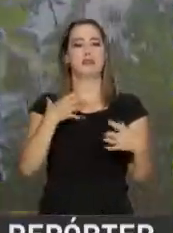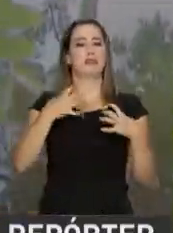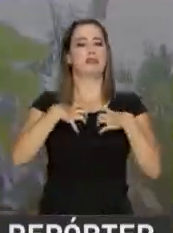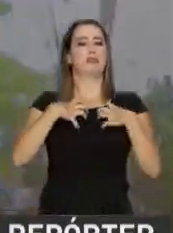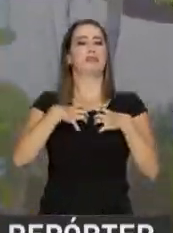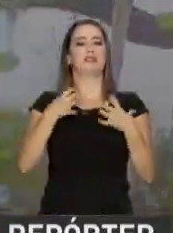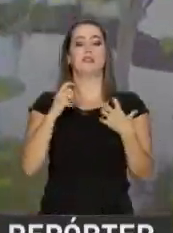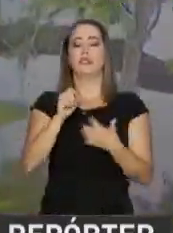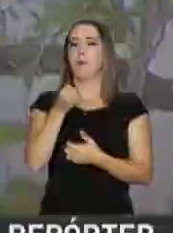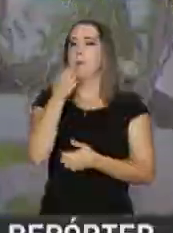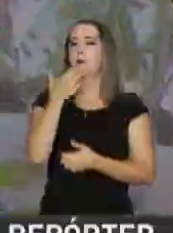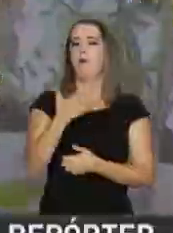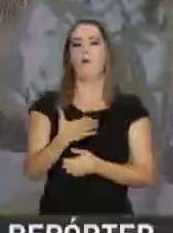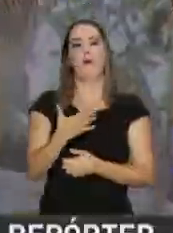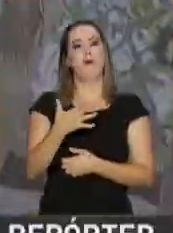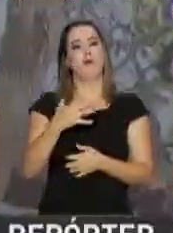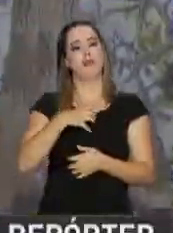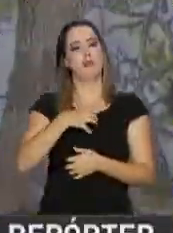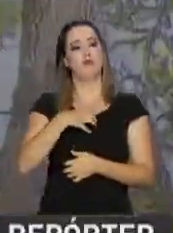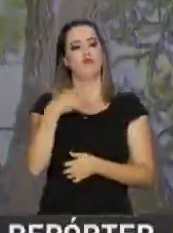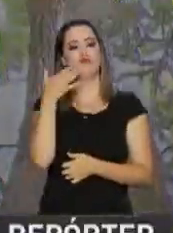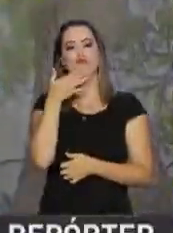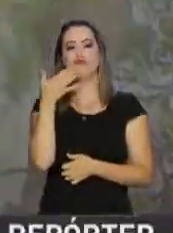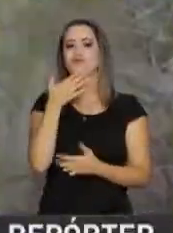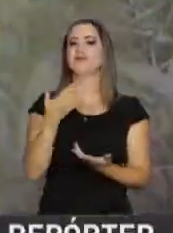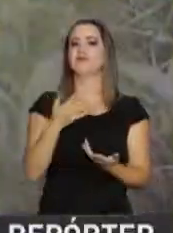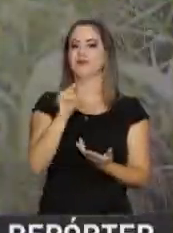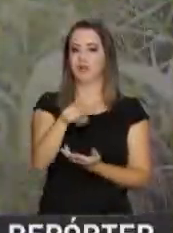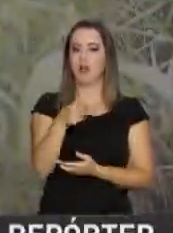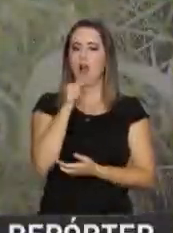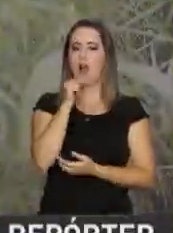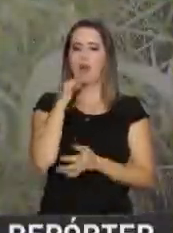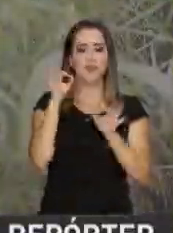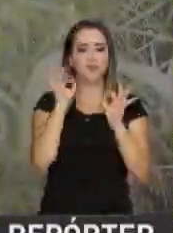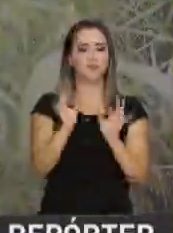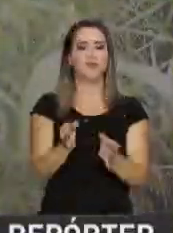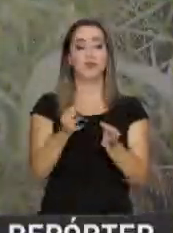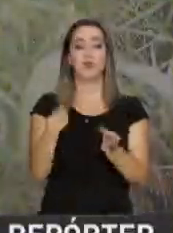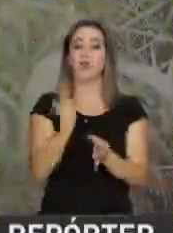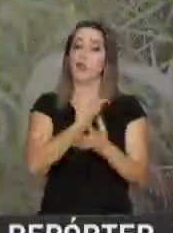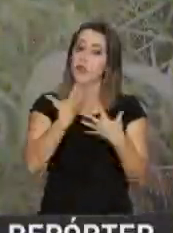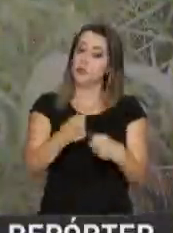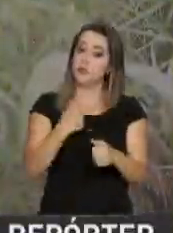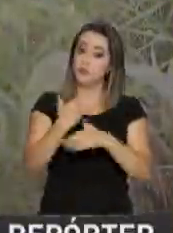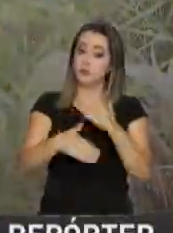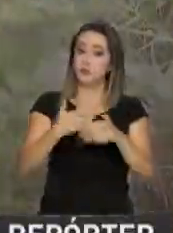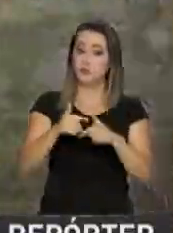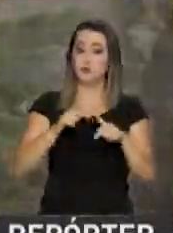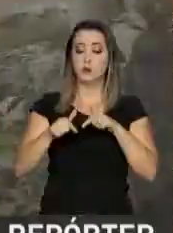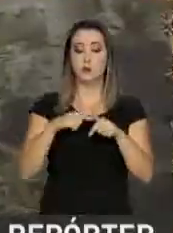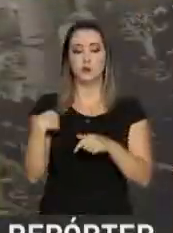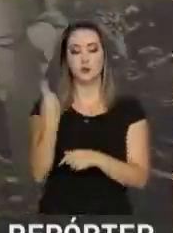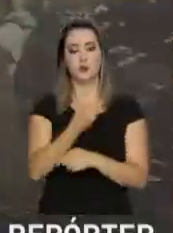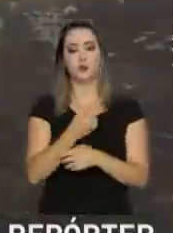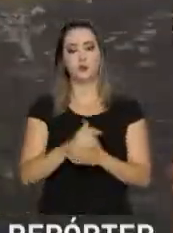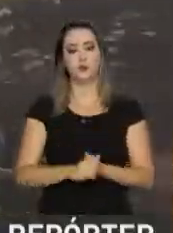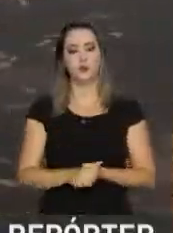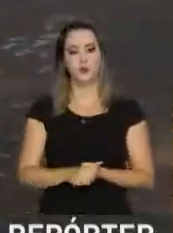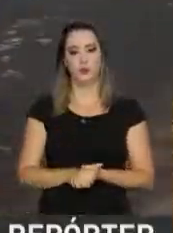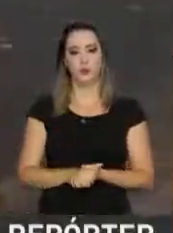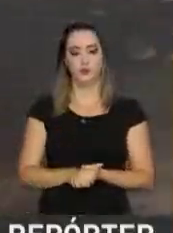de coisa gostosa de sabor e ea água pura então vamos batalhar por todos nós